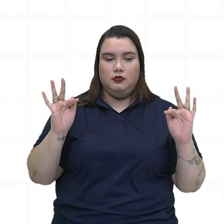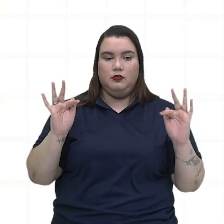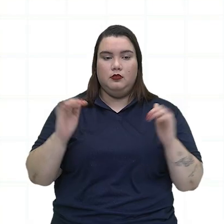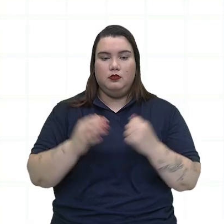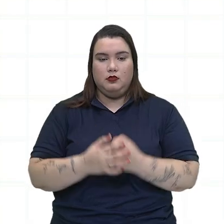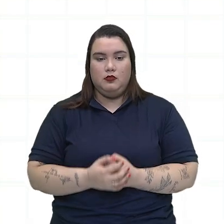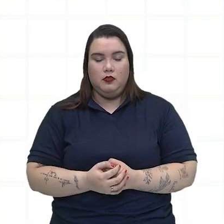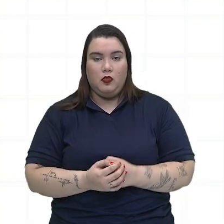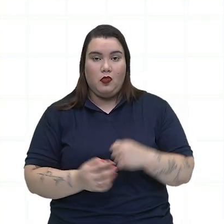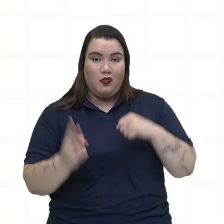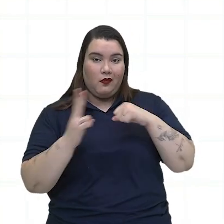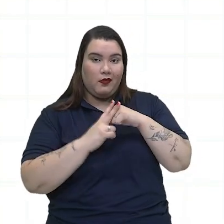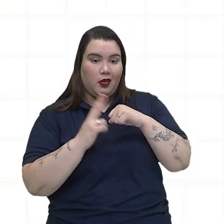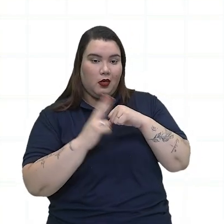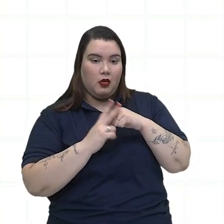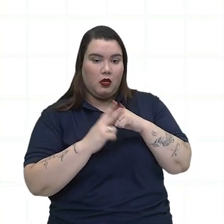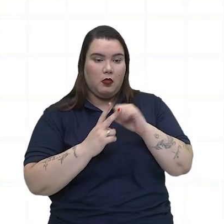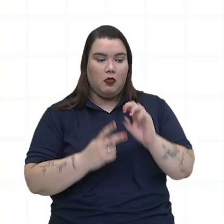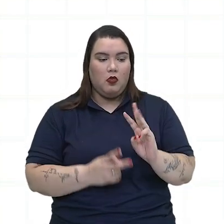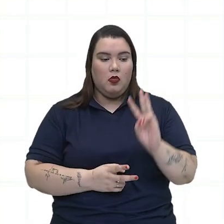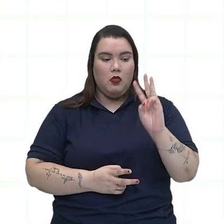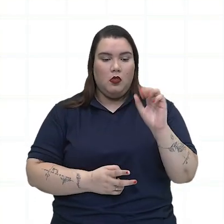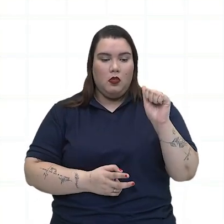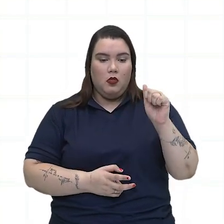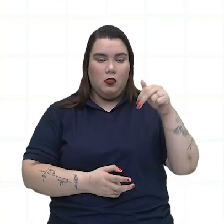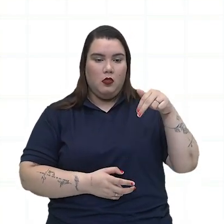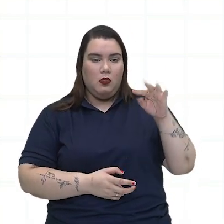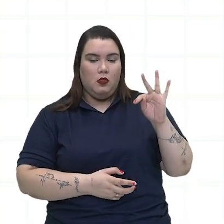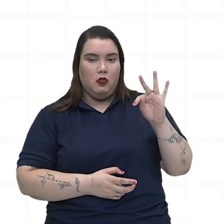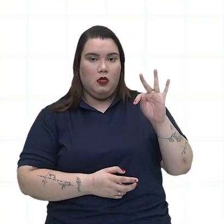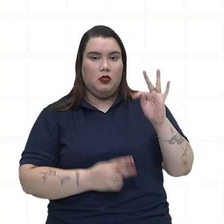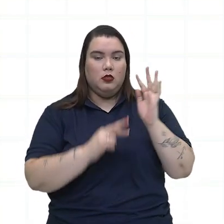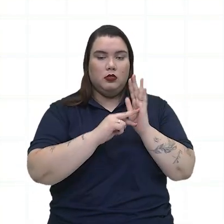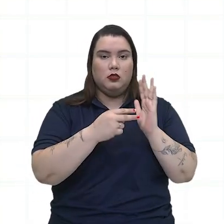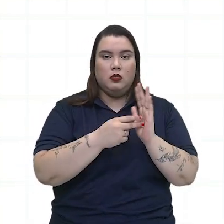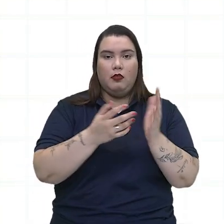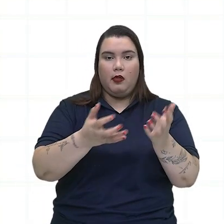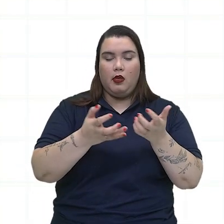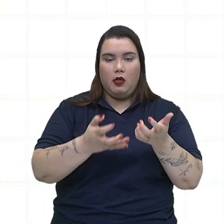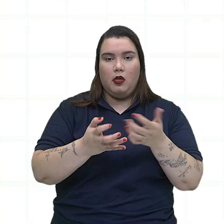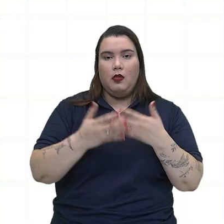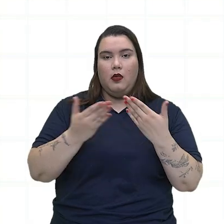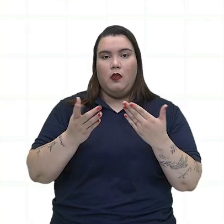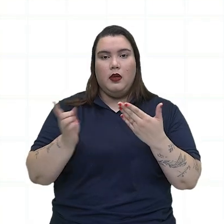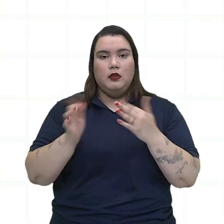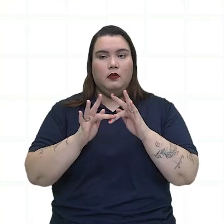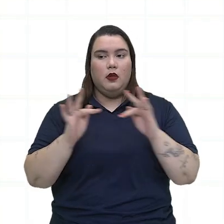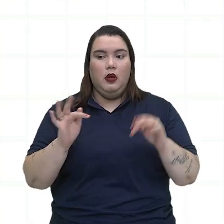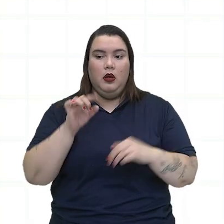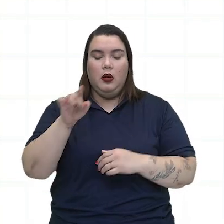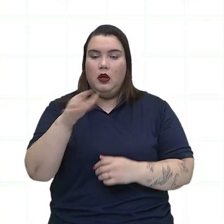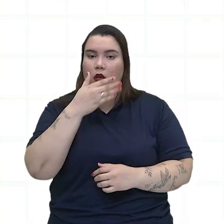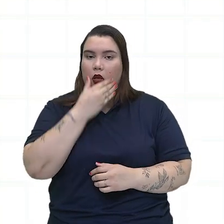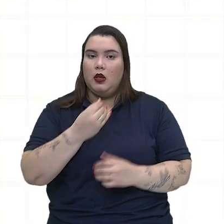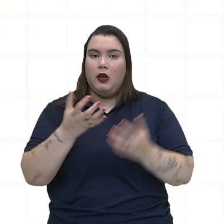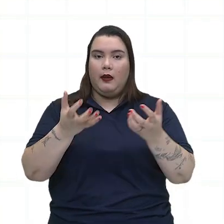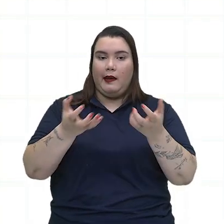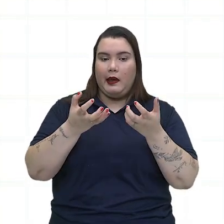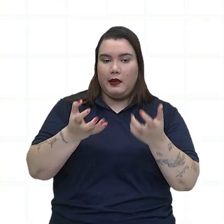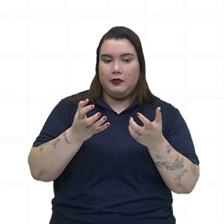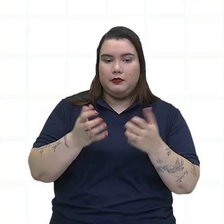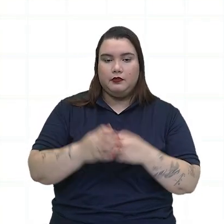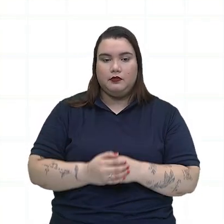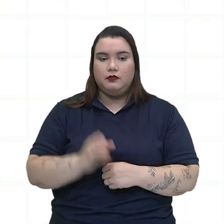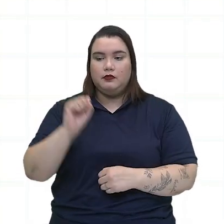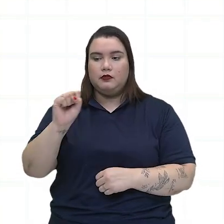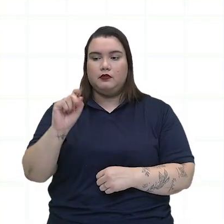needs. O verbo want é o verbo querer. He want, ele quer, né? She